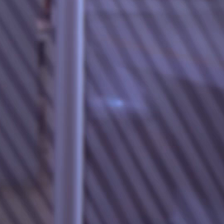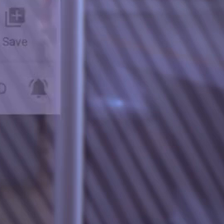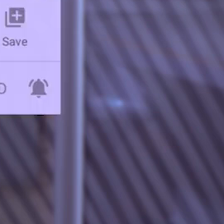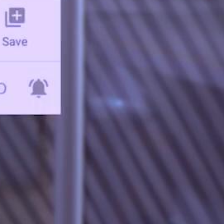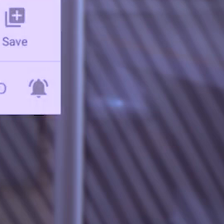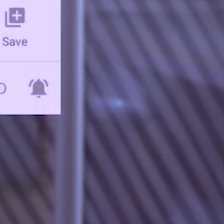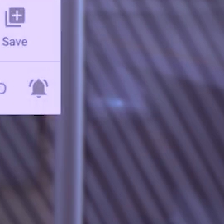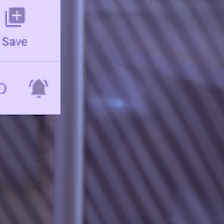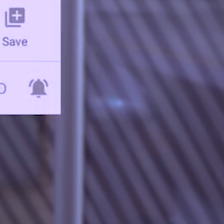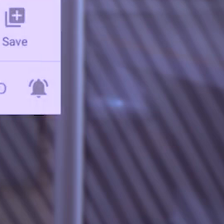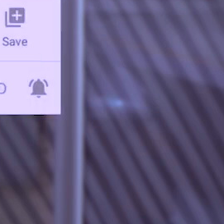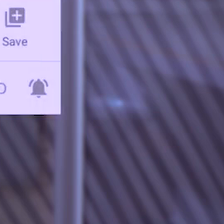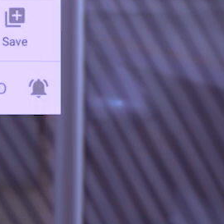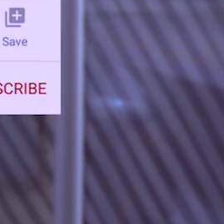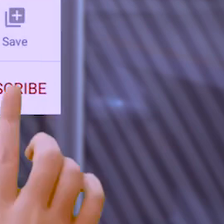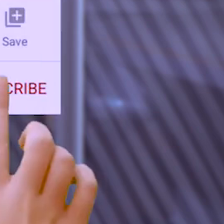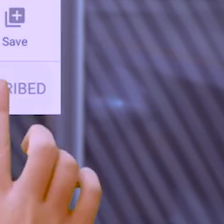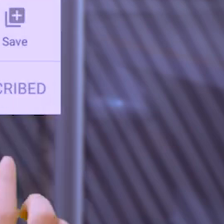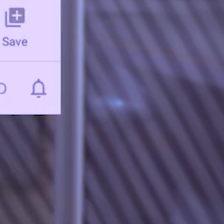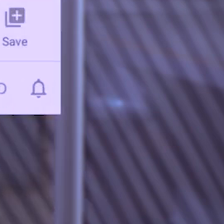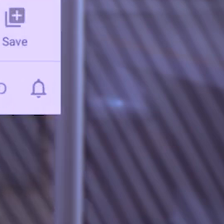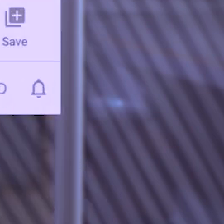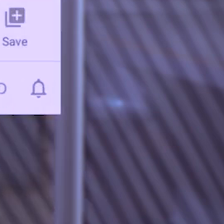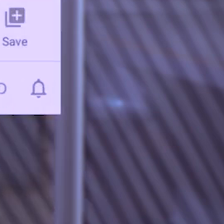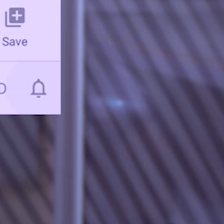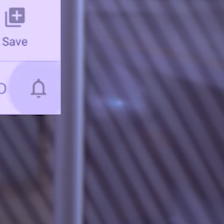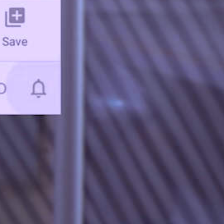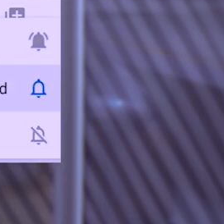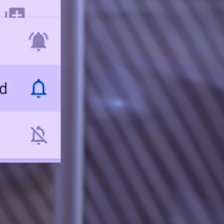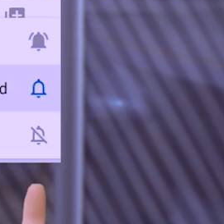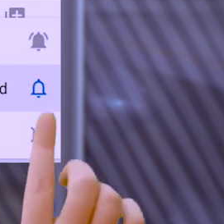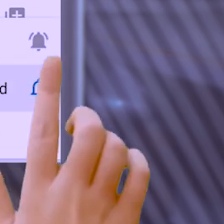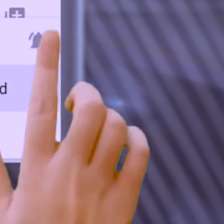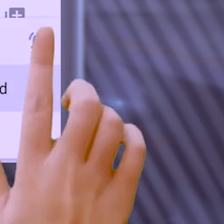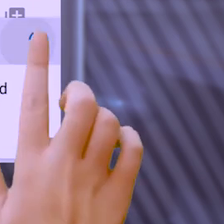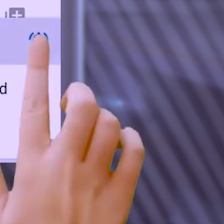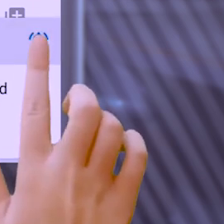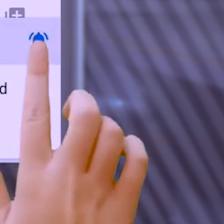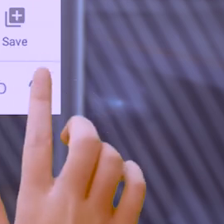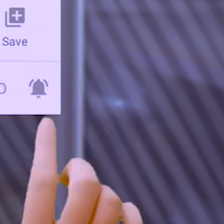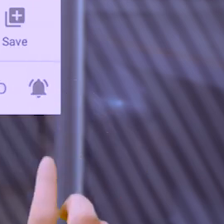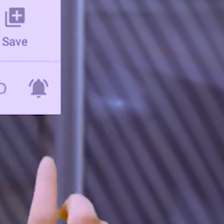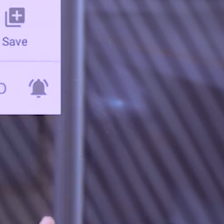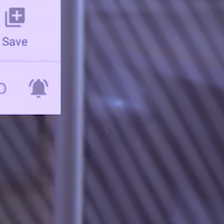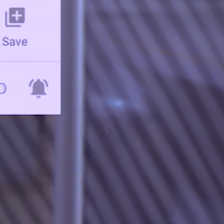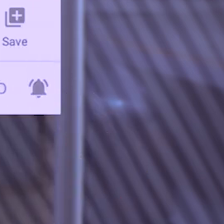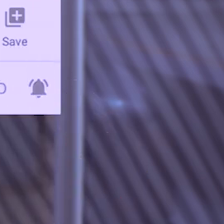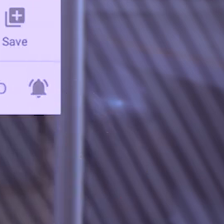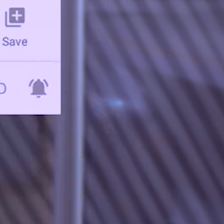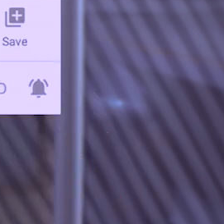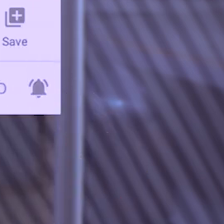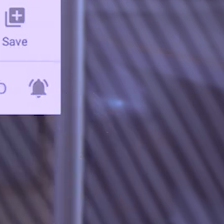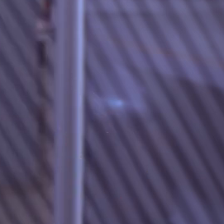Before you watch this video, don't forget to like and subscribe to Social Media Hegemon TV, and do not forget to press the notification button and to get